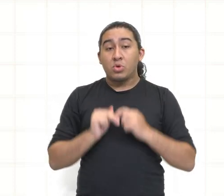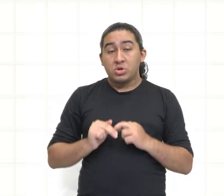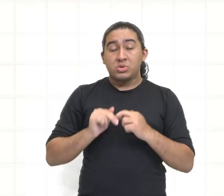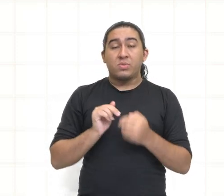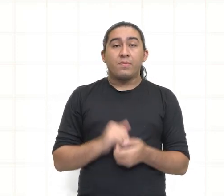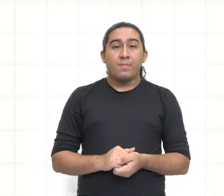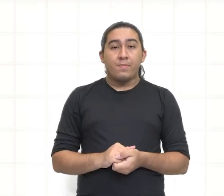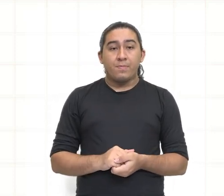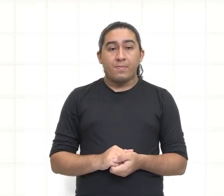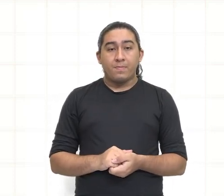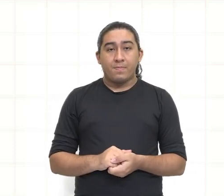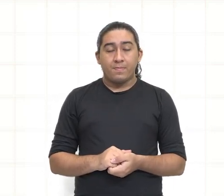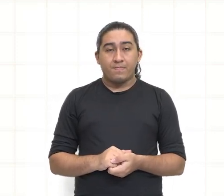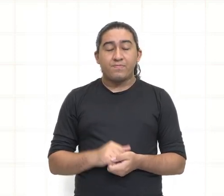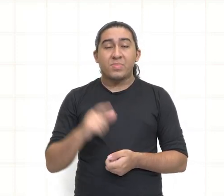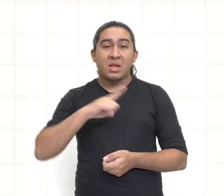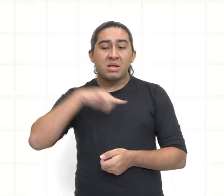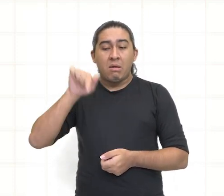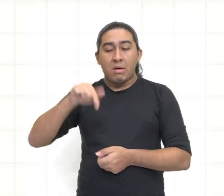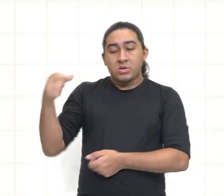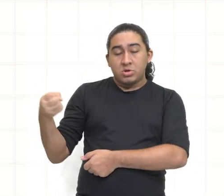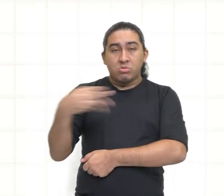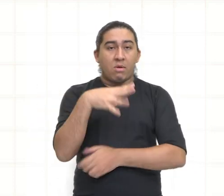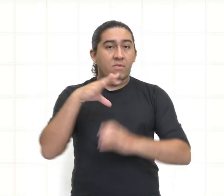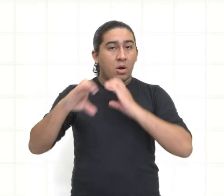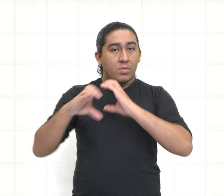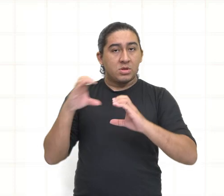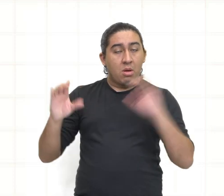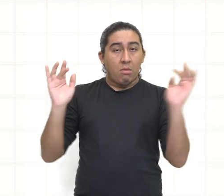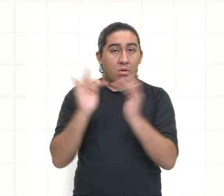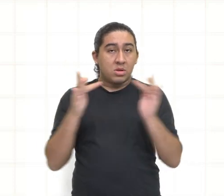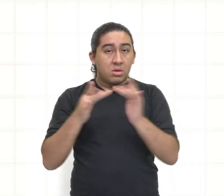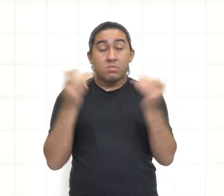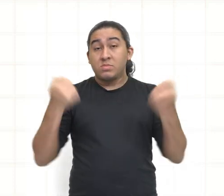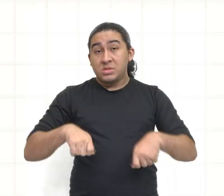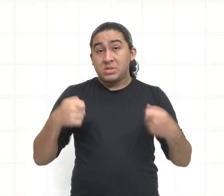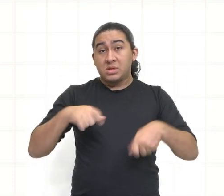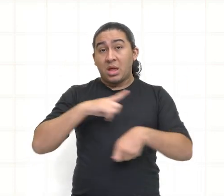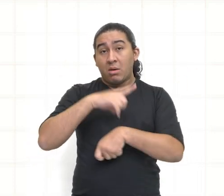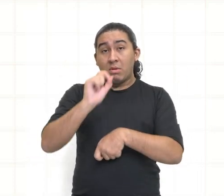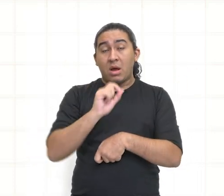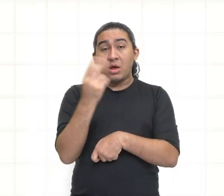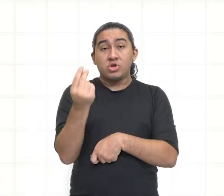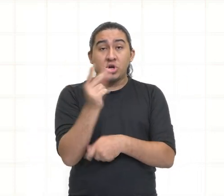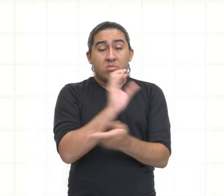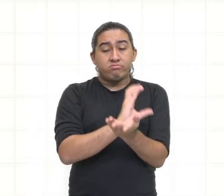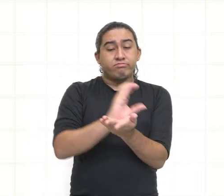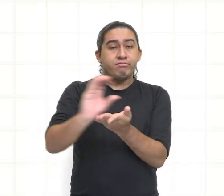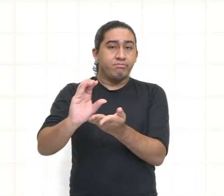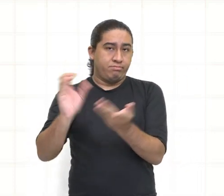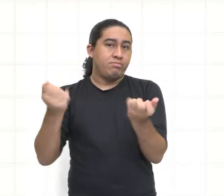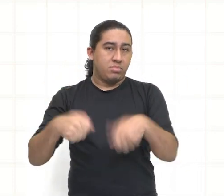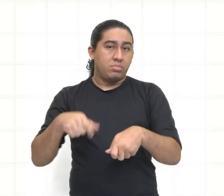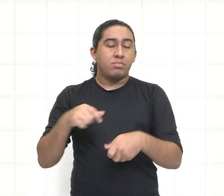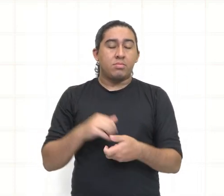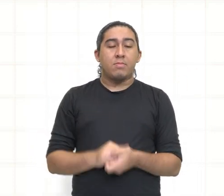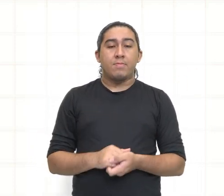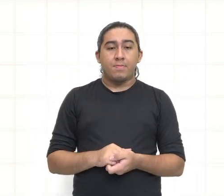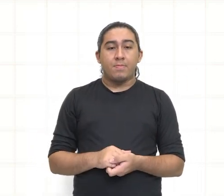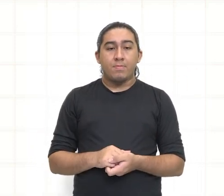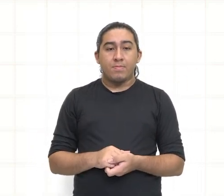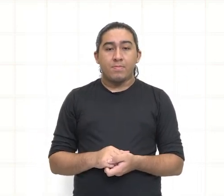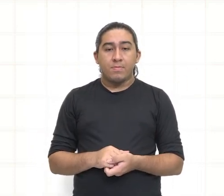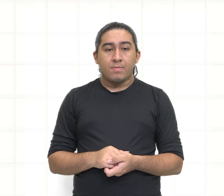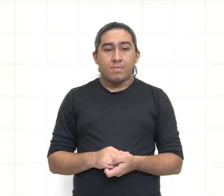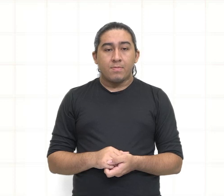para que haja essa inovação e comunicação, é necessário haver investimentos na infraestrutura. E aqui podemos